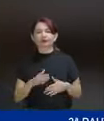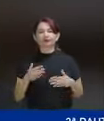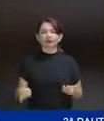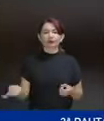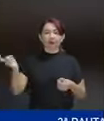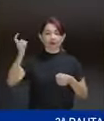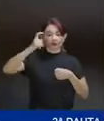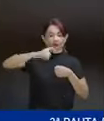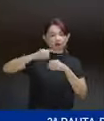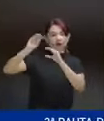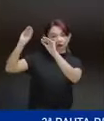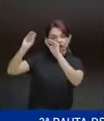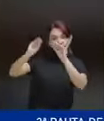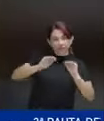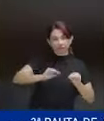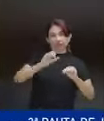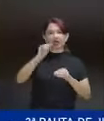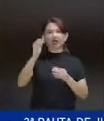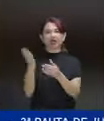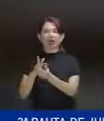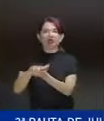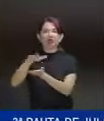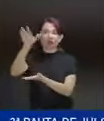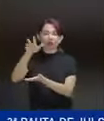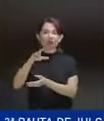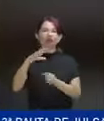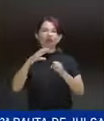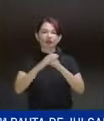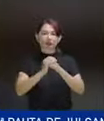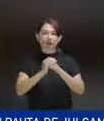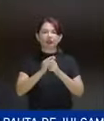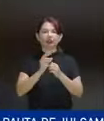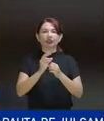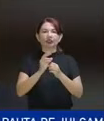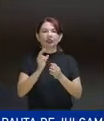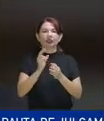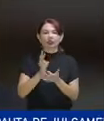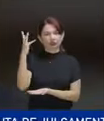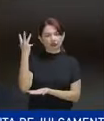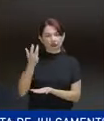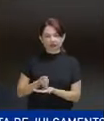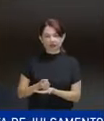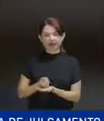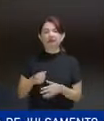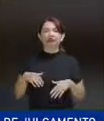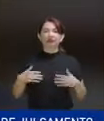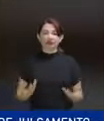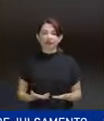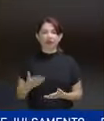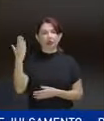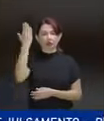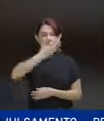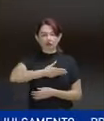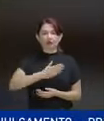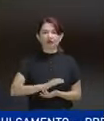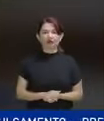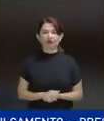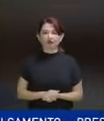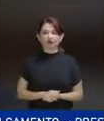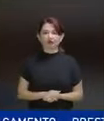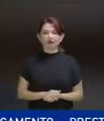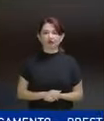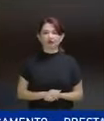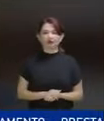o retorno dos autos ao TRE-Amapá, a fim de que, mantidas as conclusões do Tribunal acerca da comprovação das